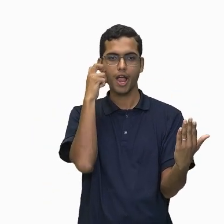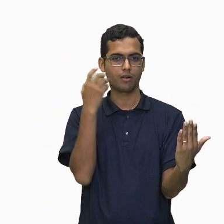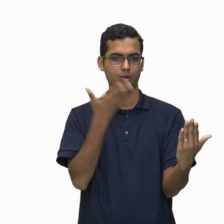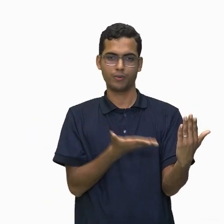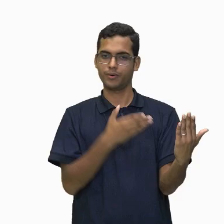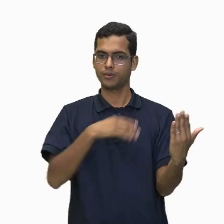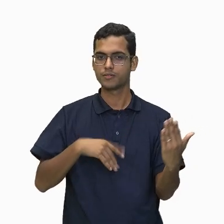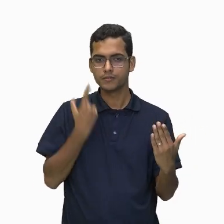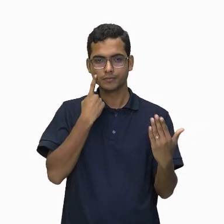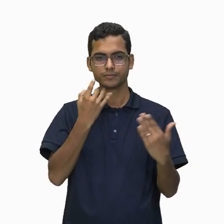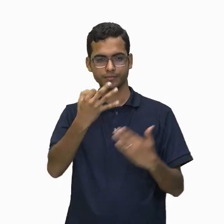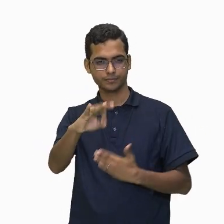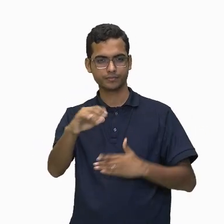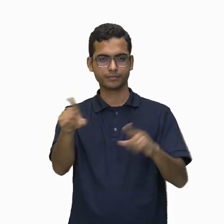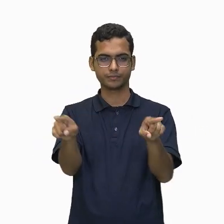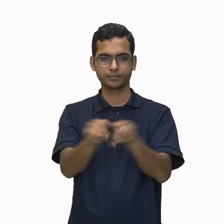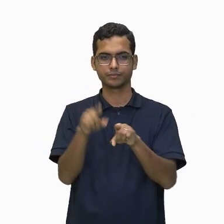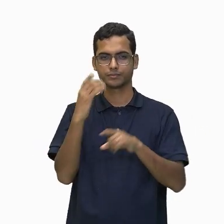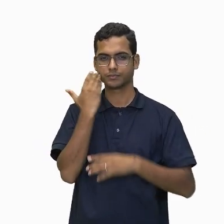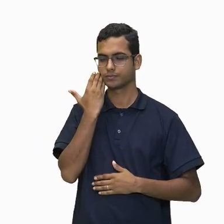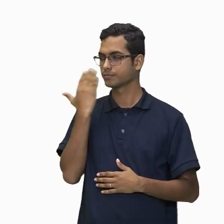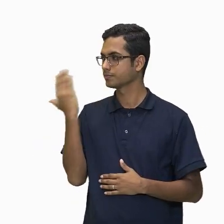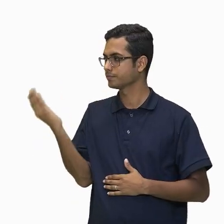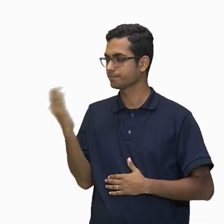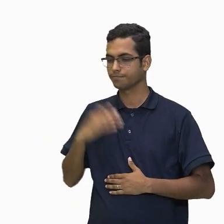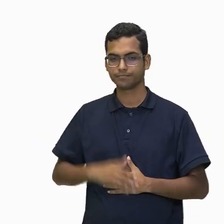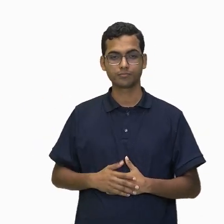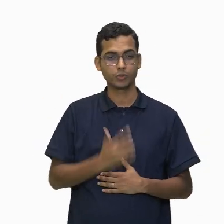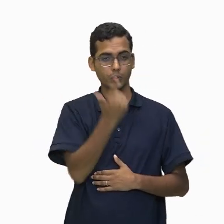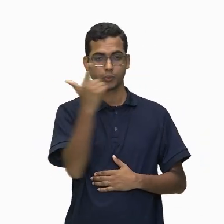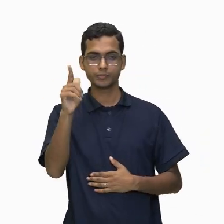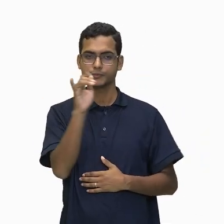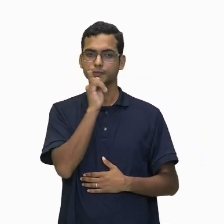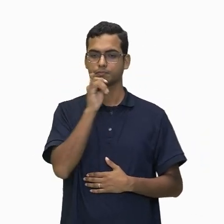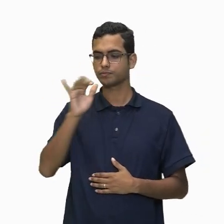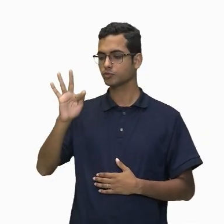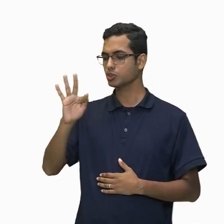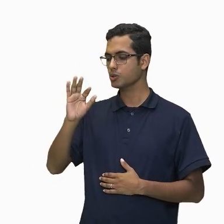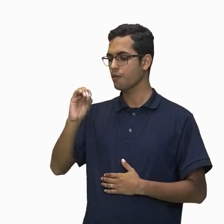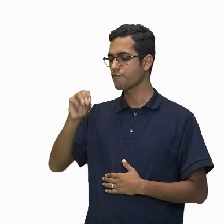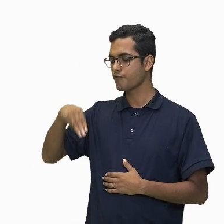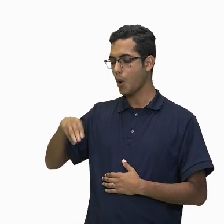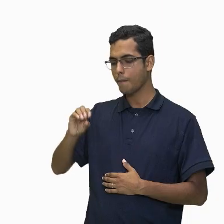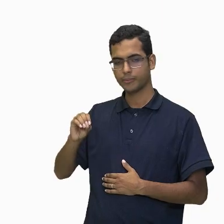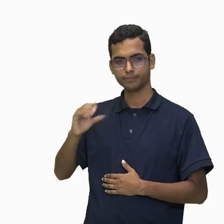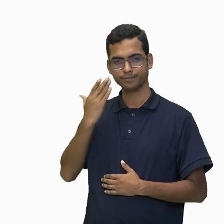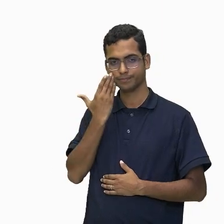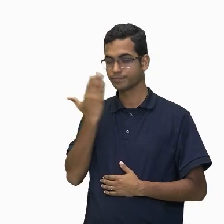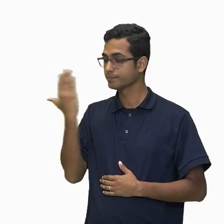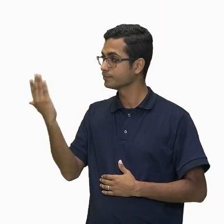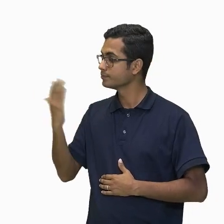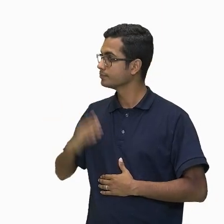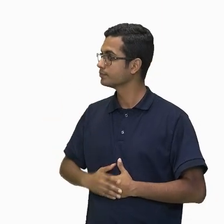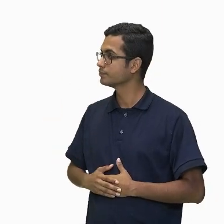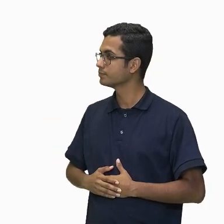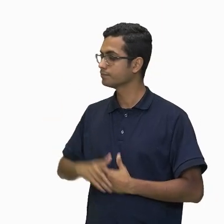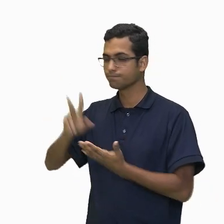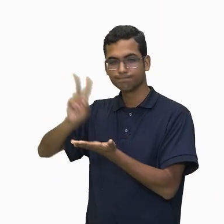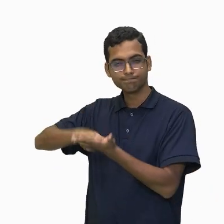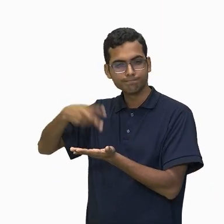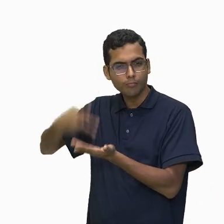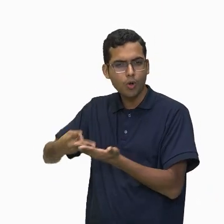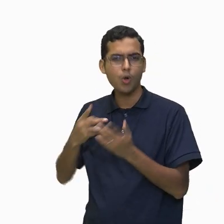mais exemplos aqui. FOMO, fear of missing out. Medo de estar perdendo